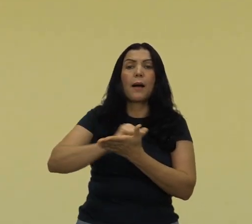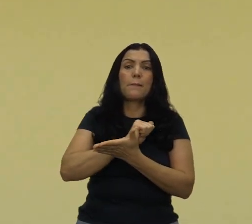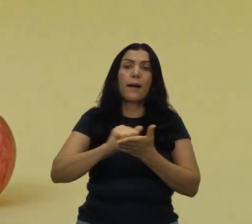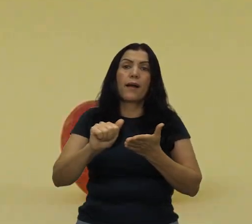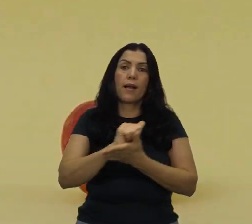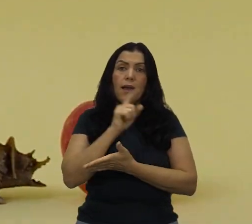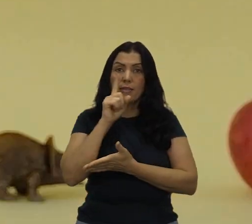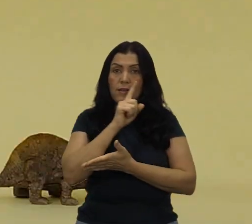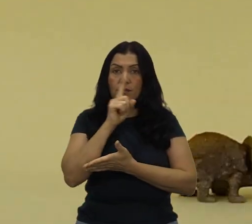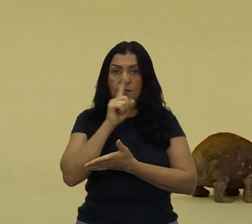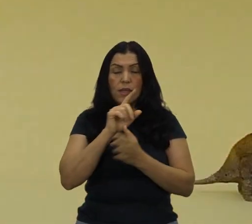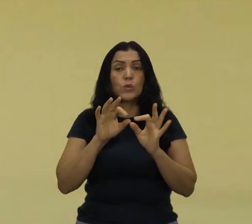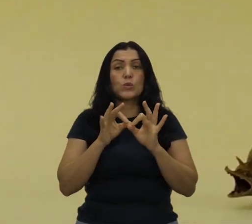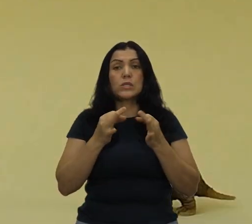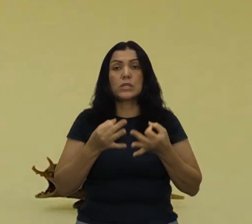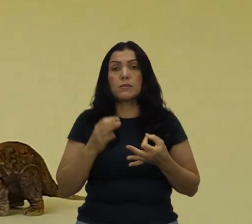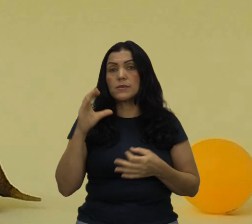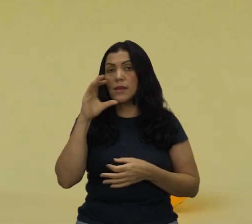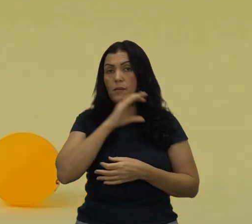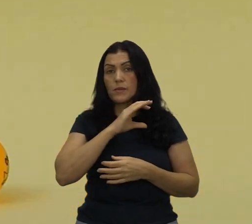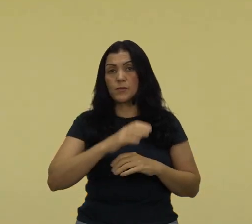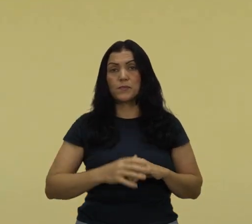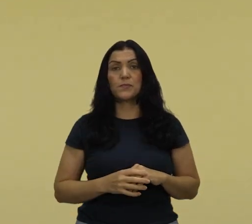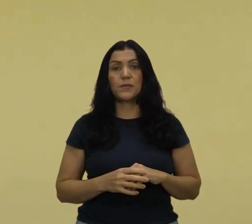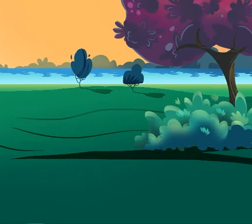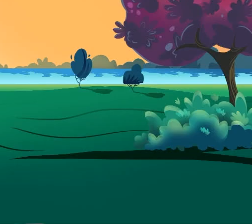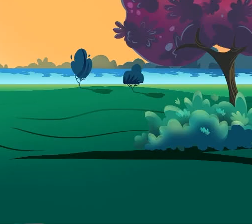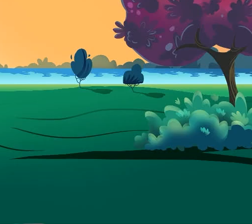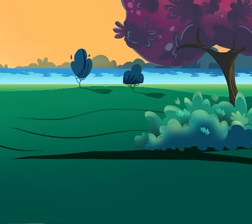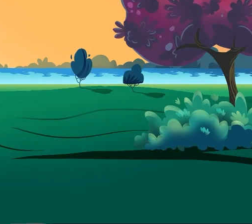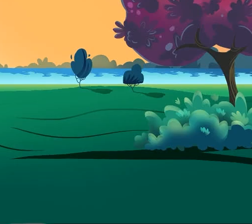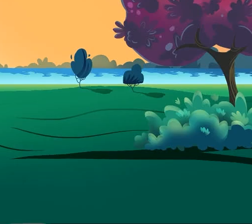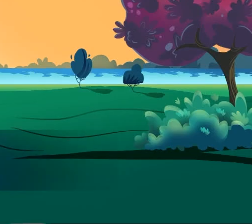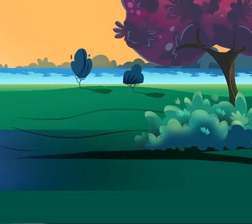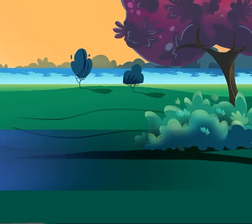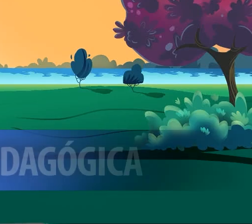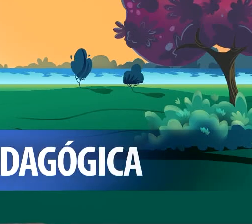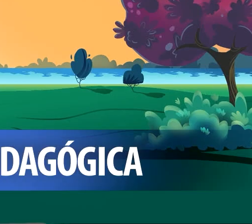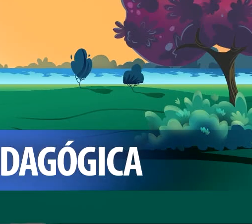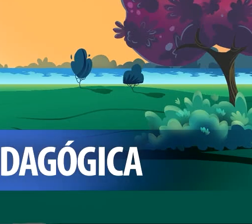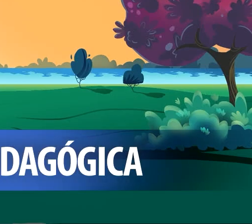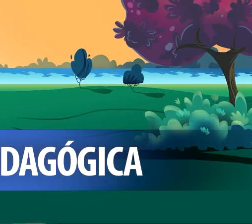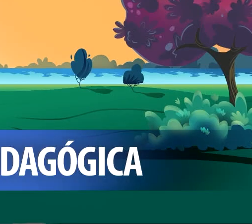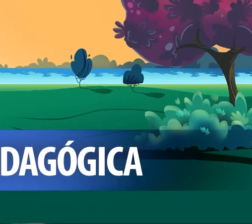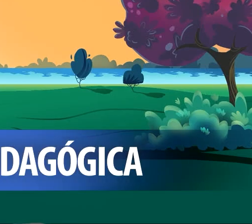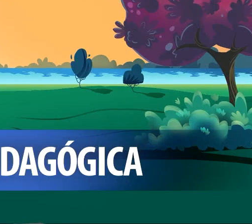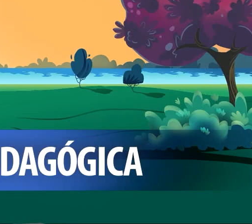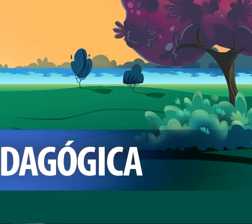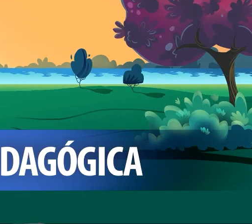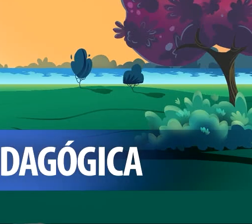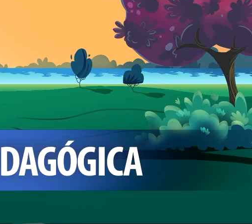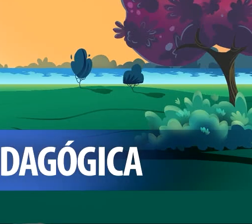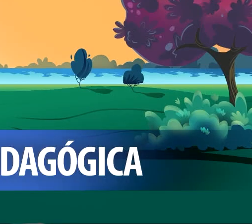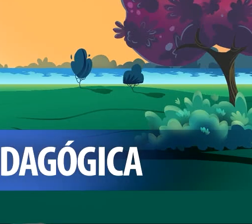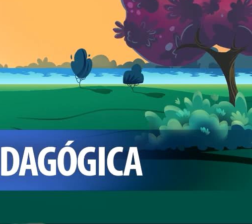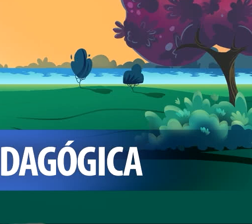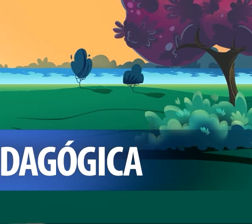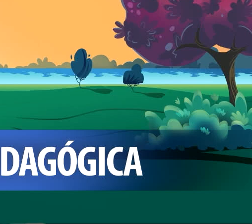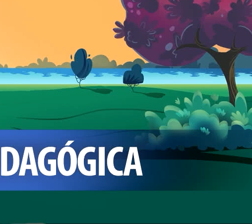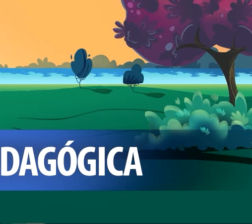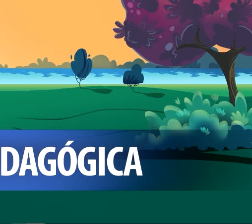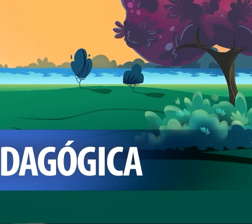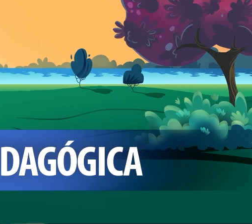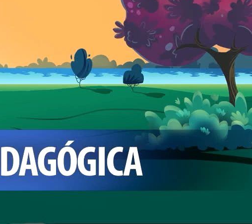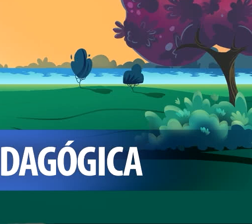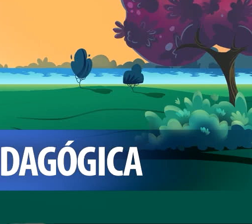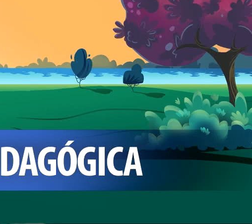com defeito de um jeito simples e rápido. Quando todas as cenas já estão animadas, elas vão para a edição e montagem do filme,